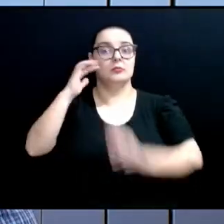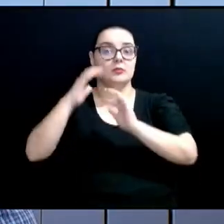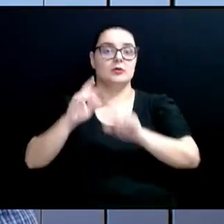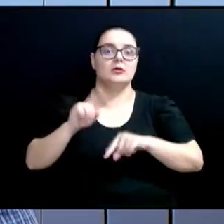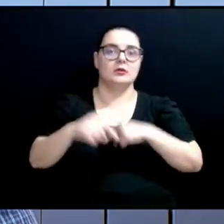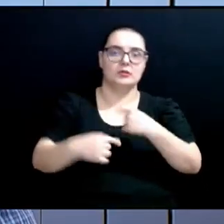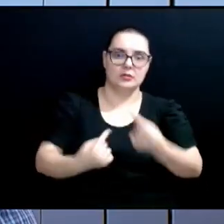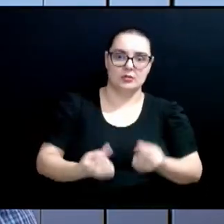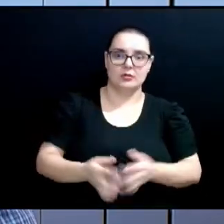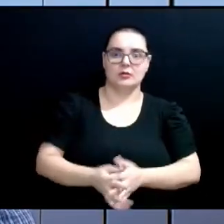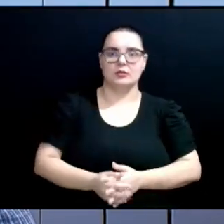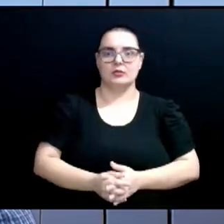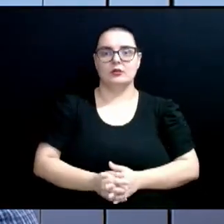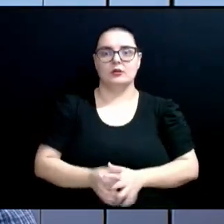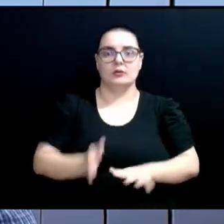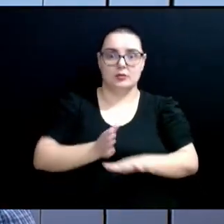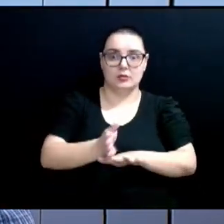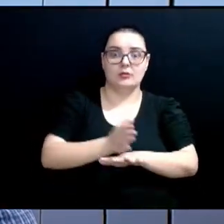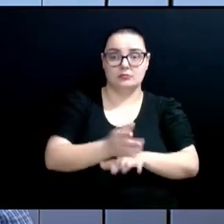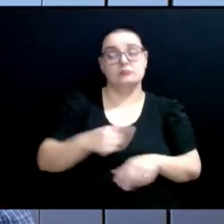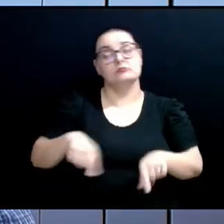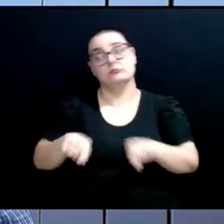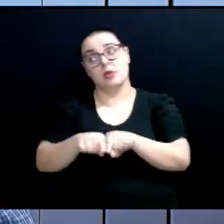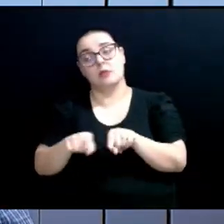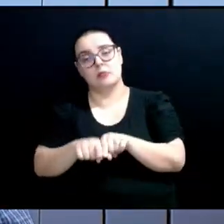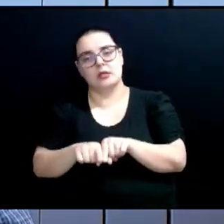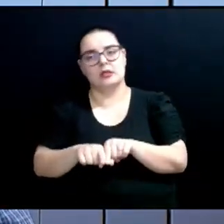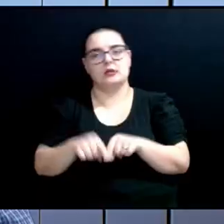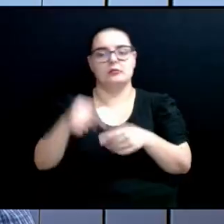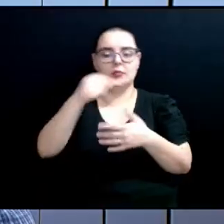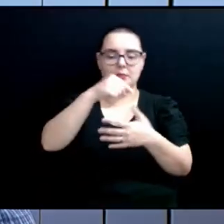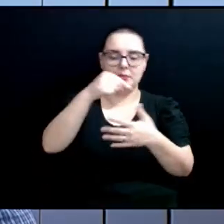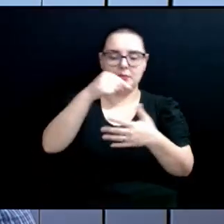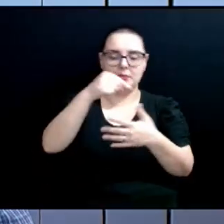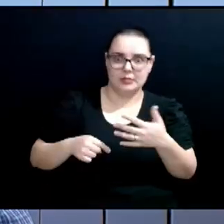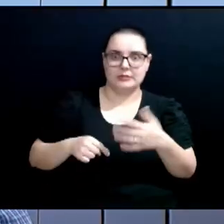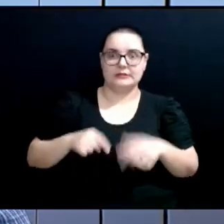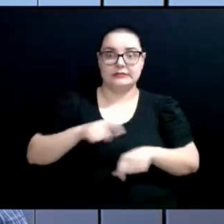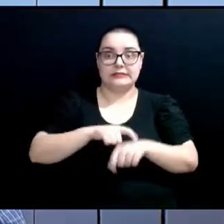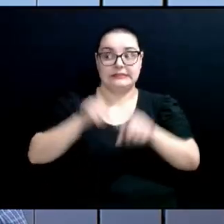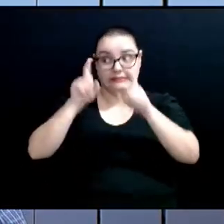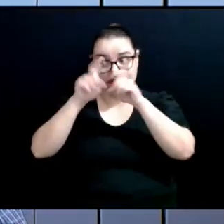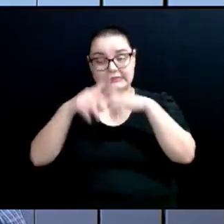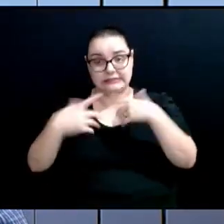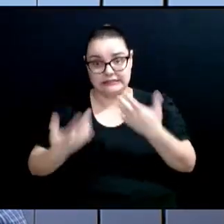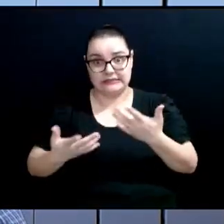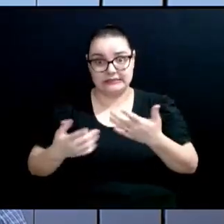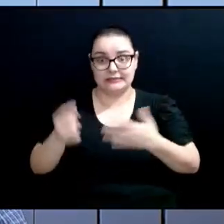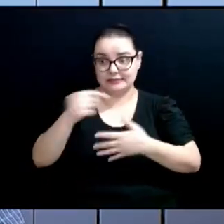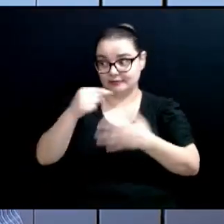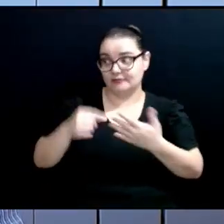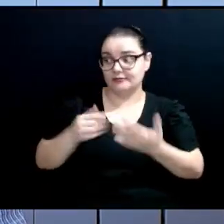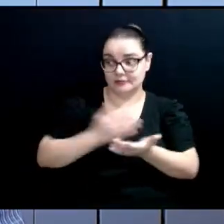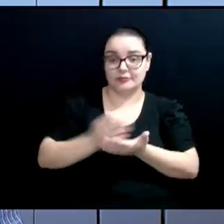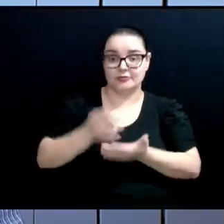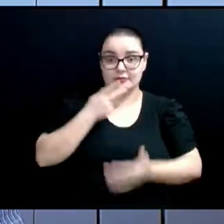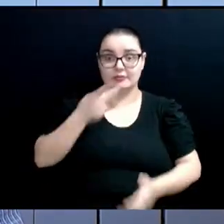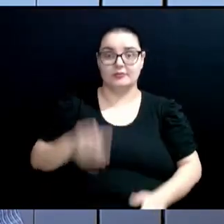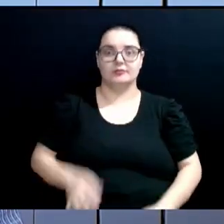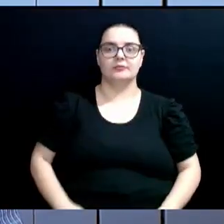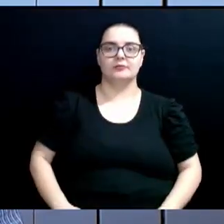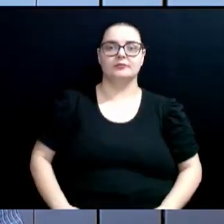outro eixo, que acho que está dentro de alguns dos momentos difíceis que você pontuou no início, o